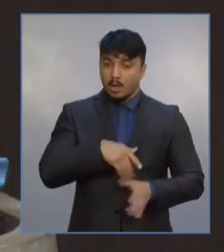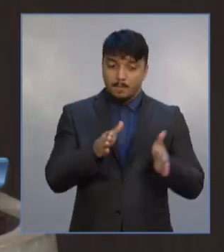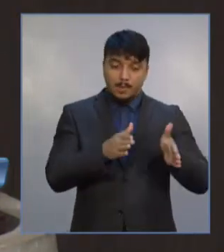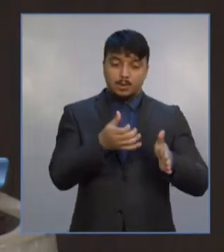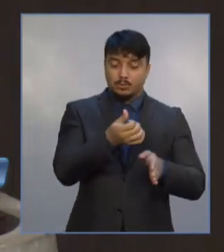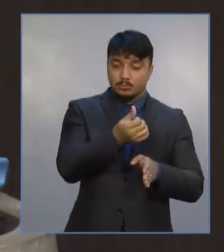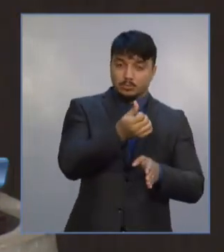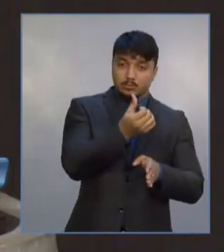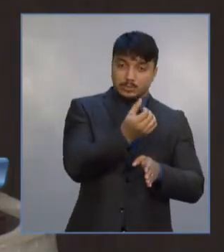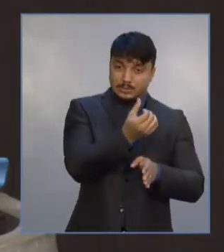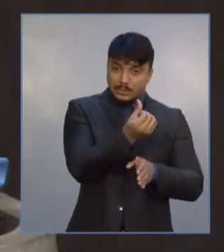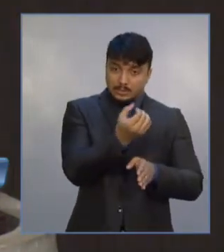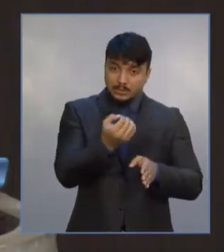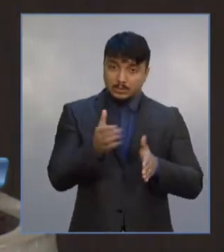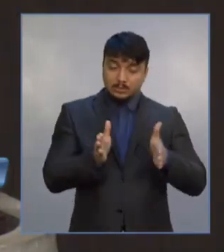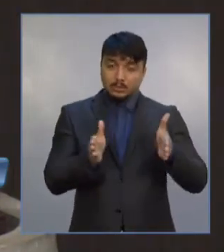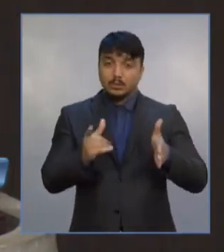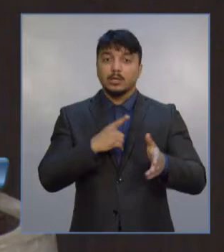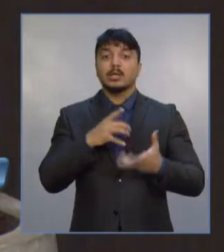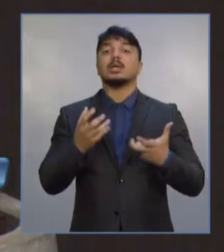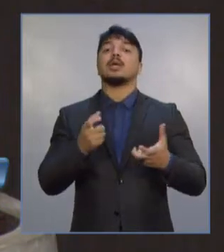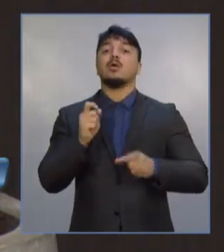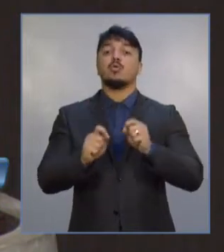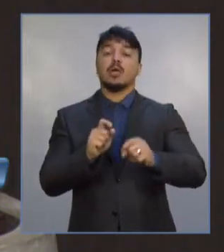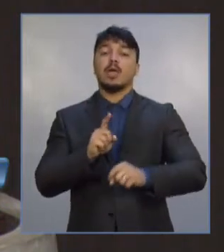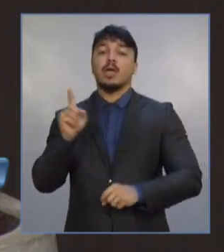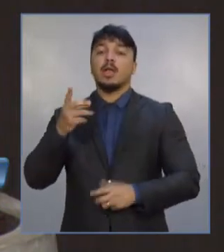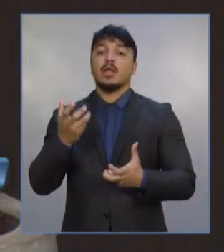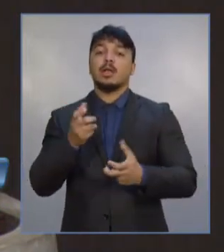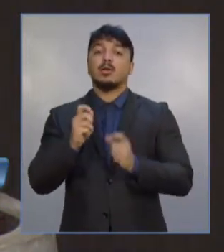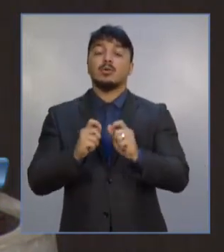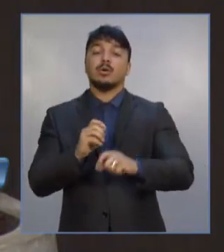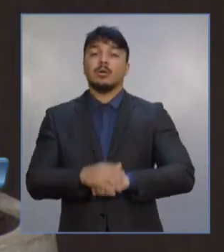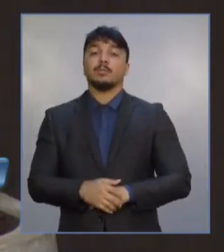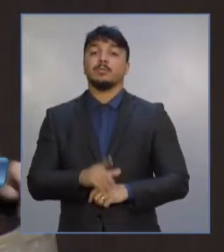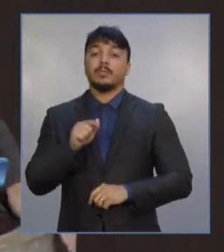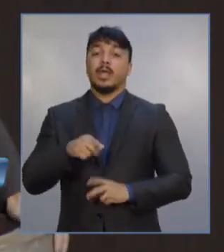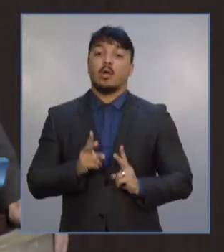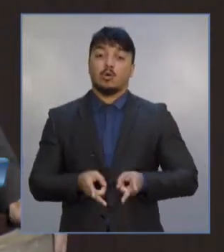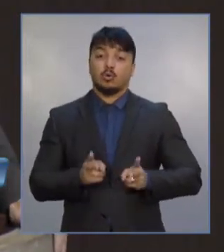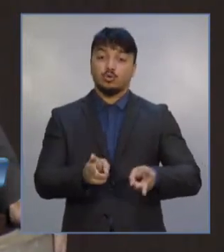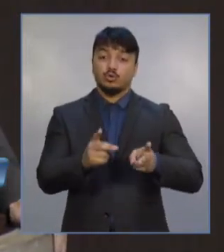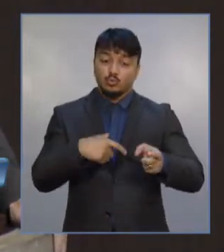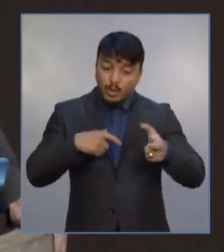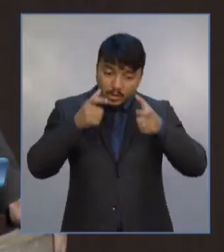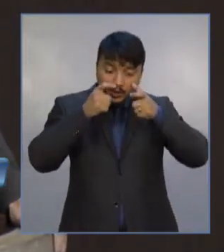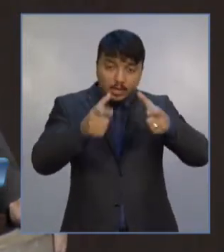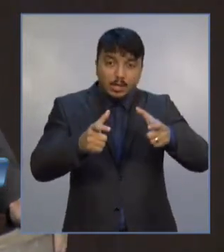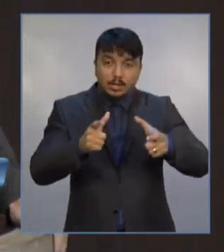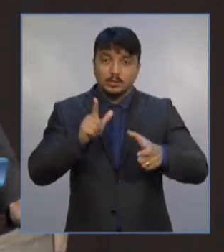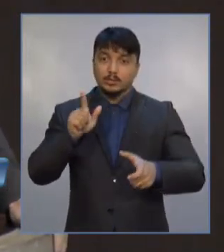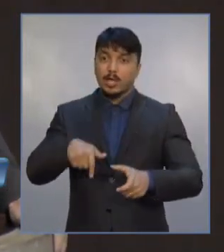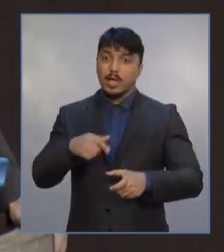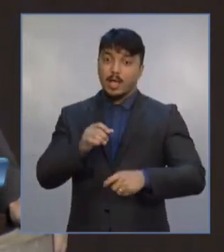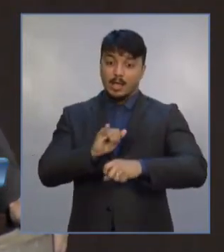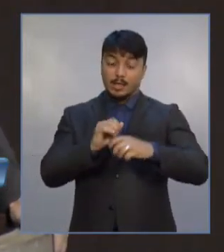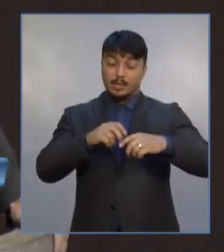60. Eles queriam, sobretudo, manter os interesses das